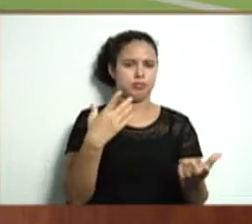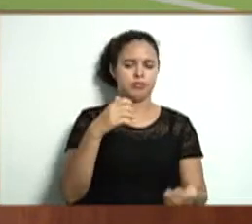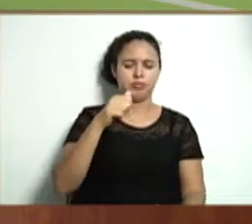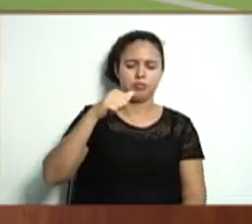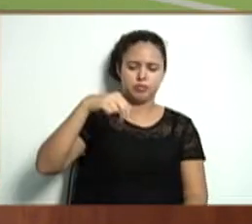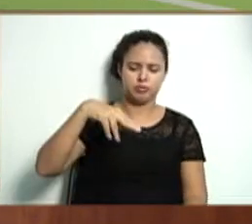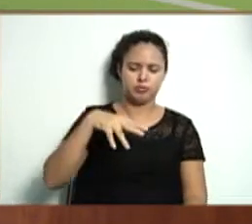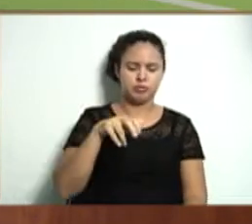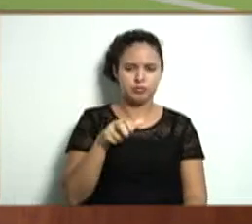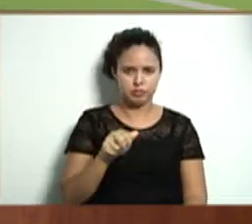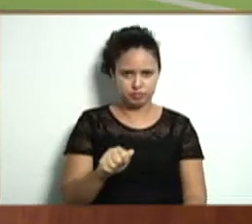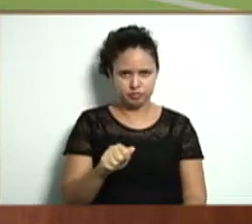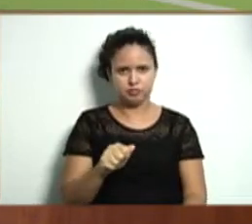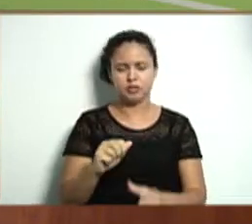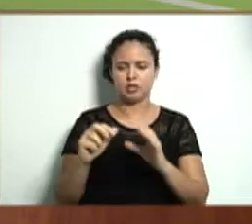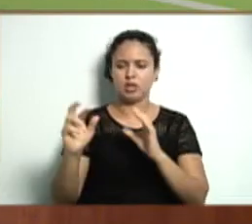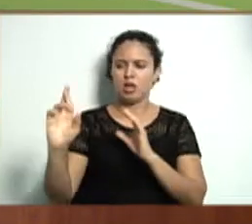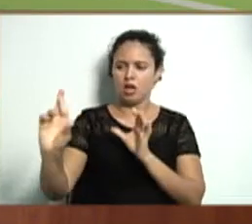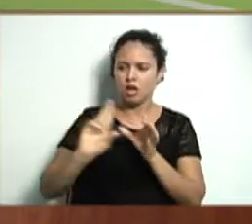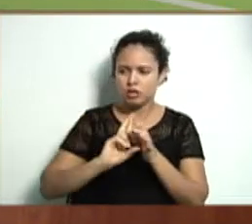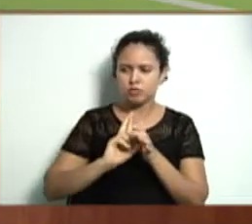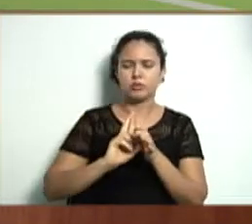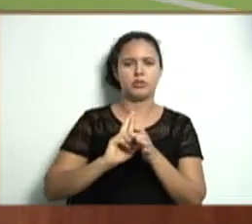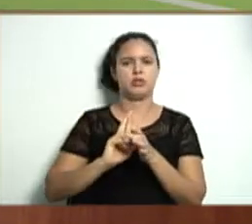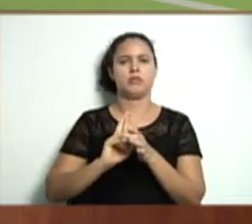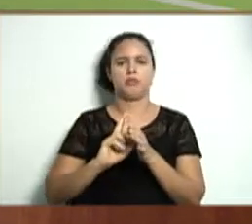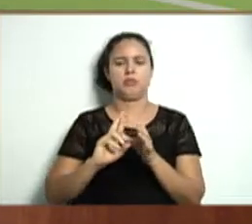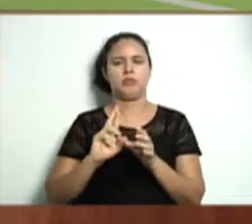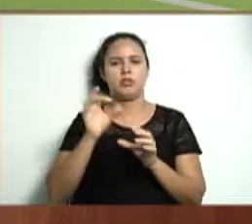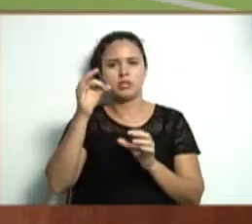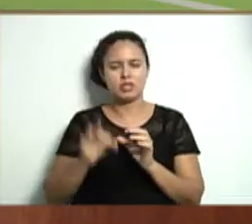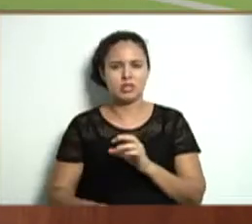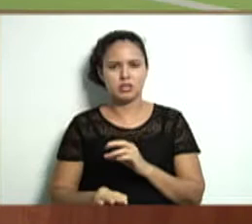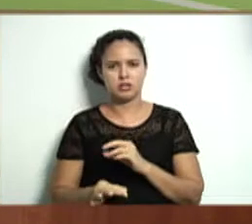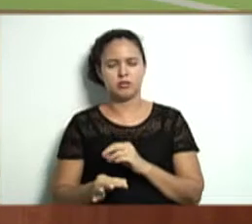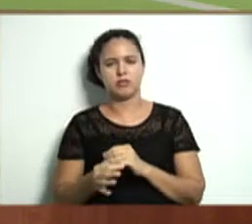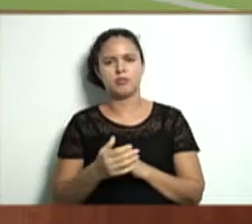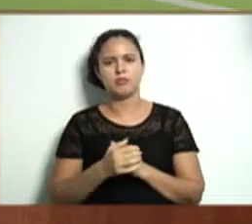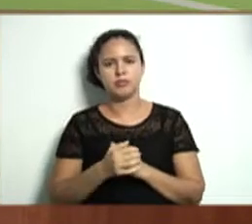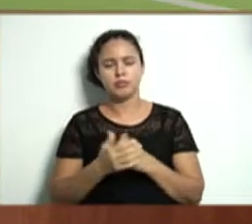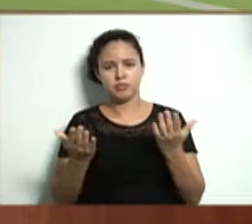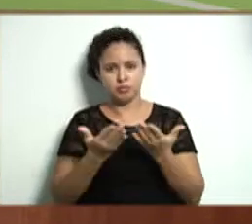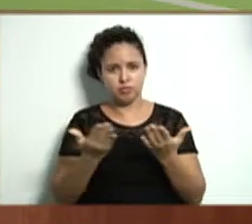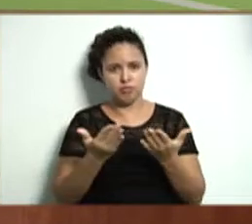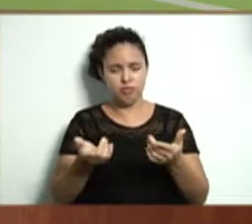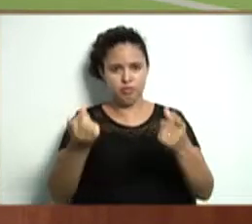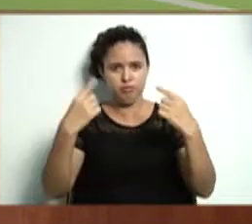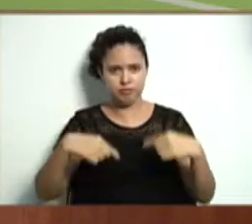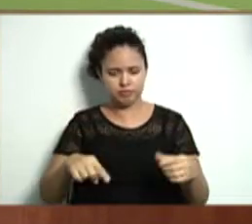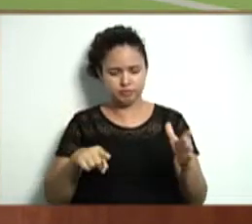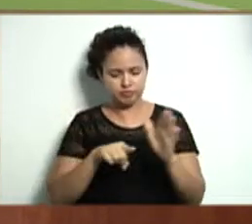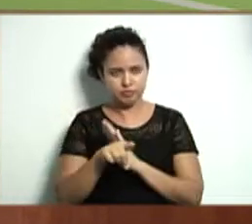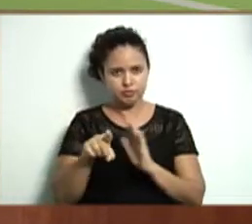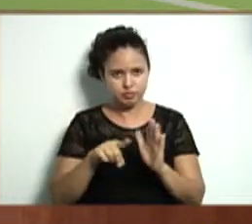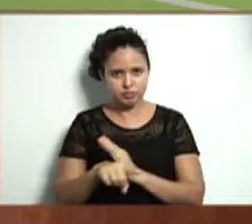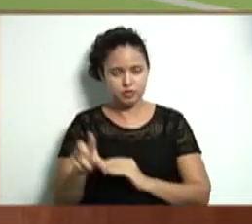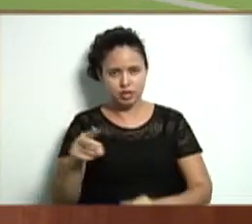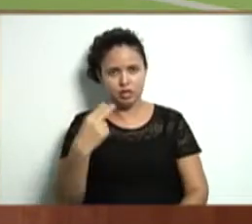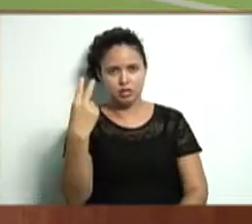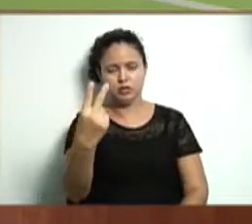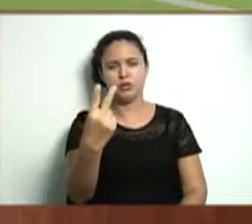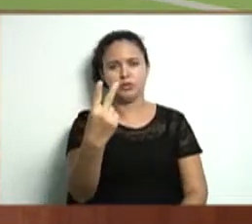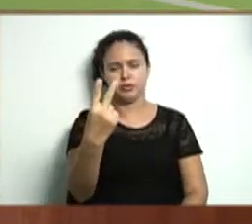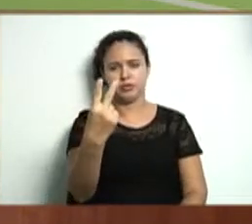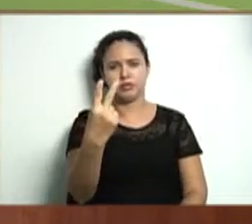resposta correta, professora. E agora, na questão 2, já tem gente postando.